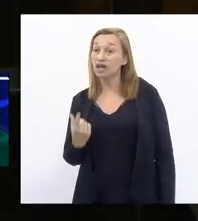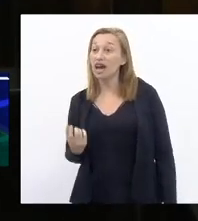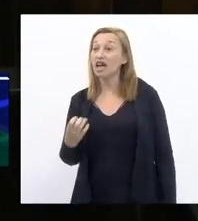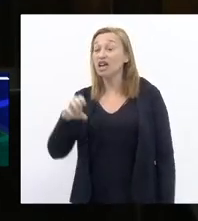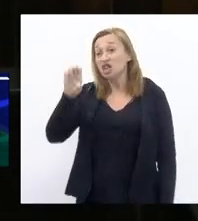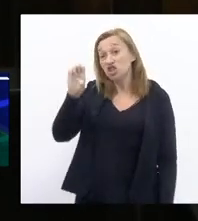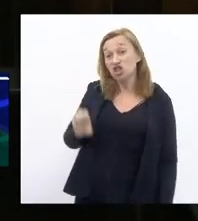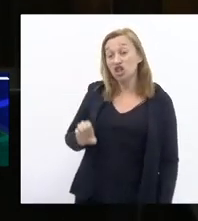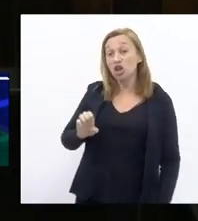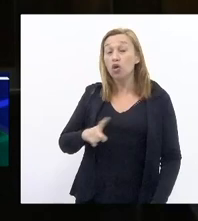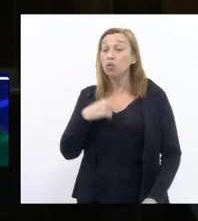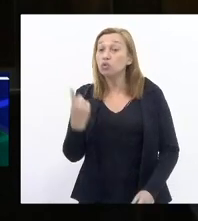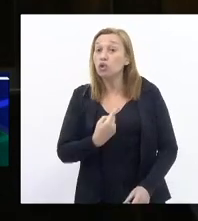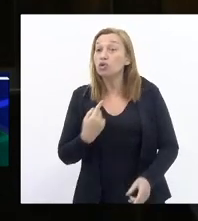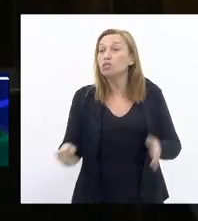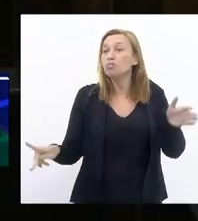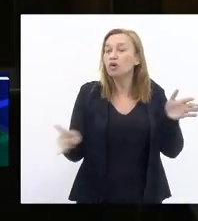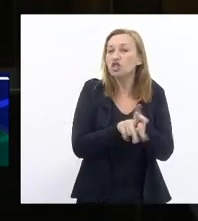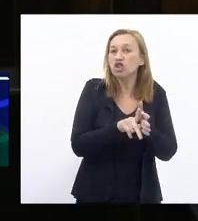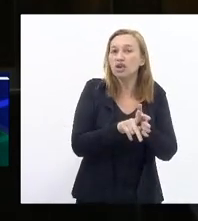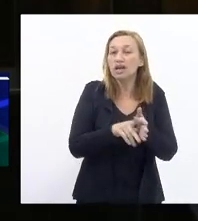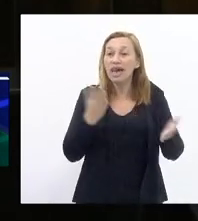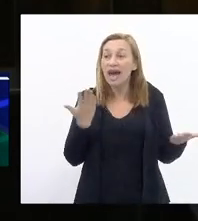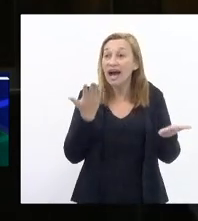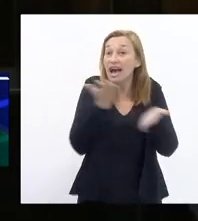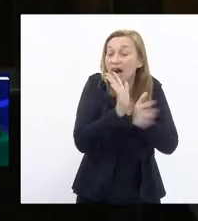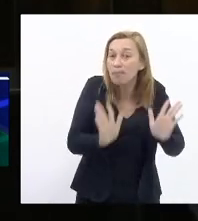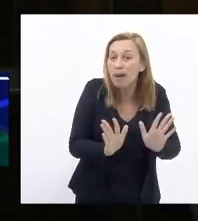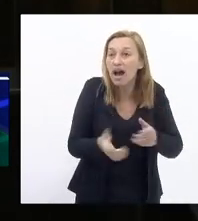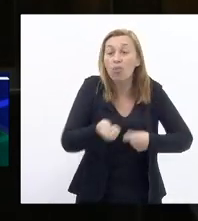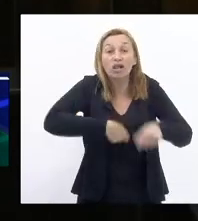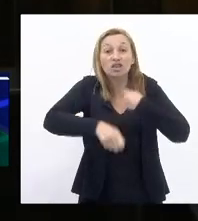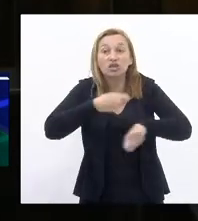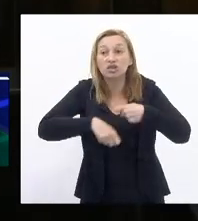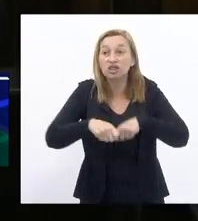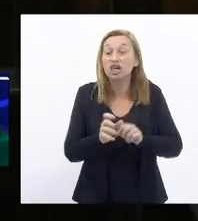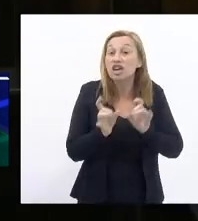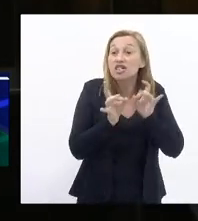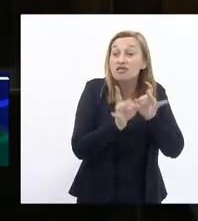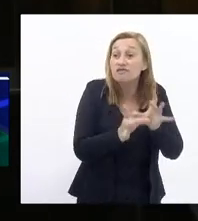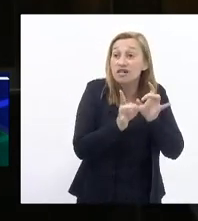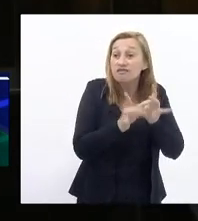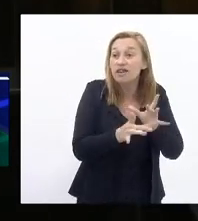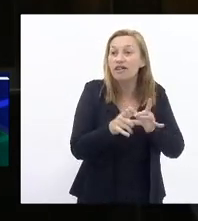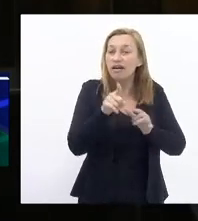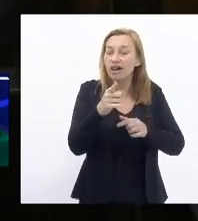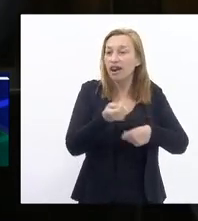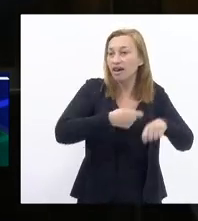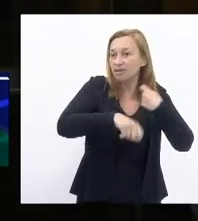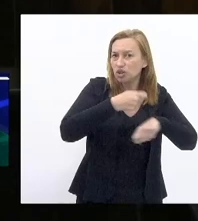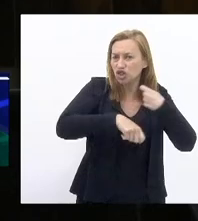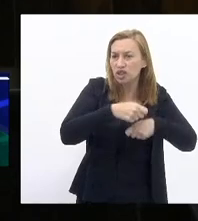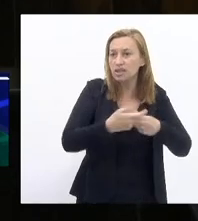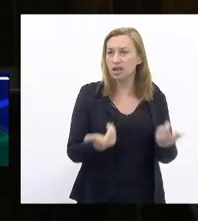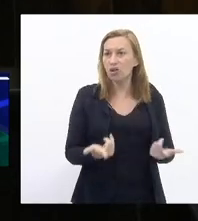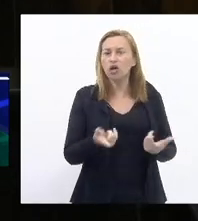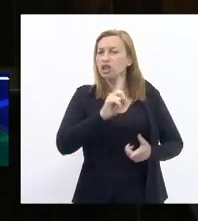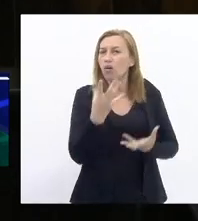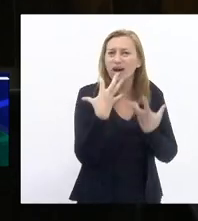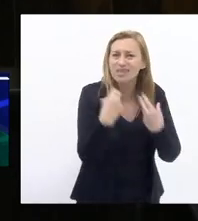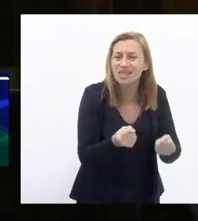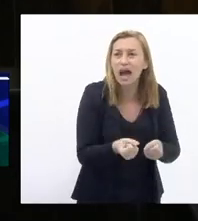nosso projeto é acabar com aquela administração e privatizando aquela administração. Não dá mais para